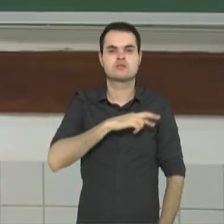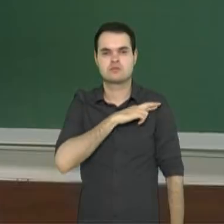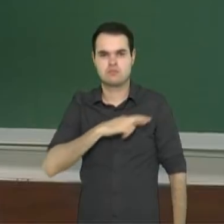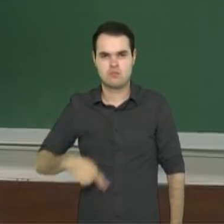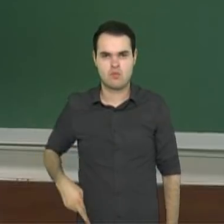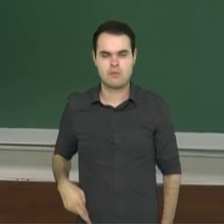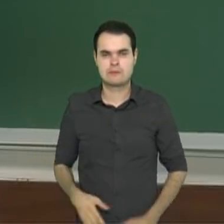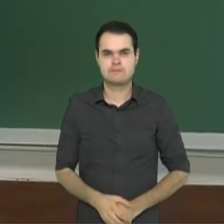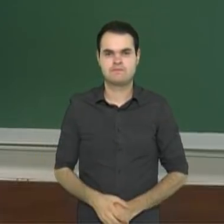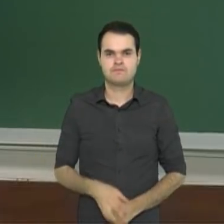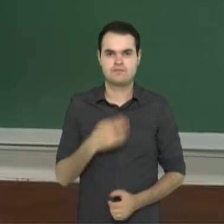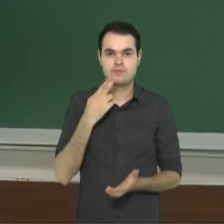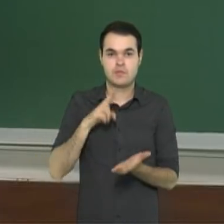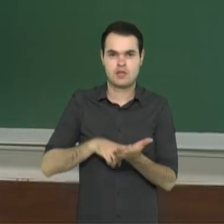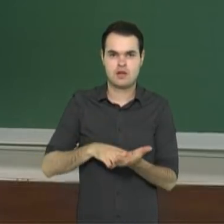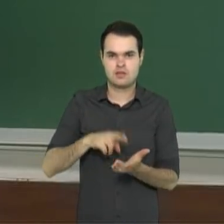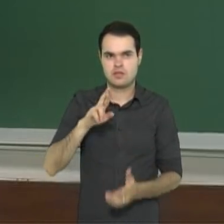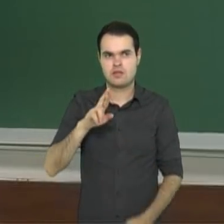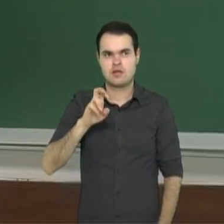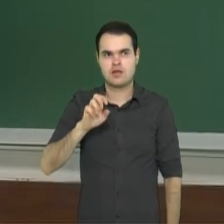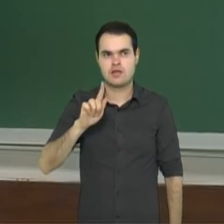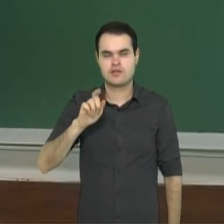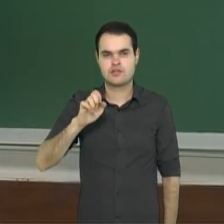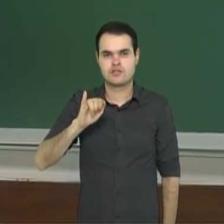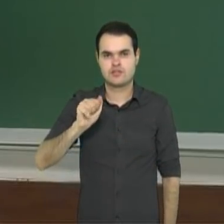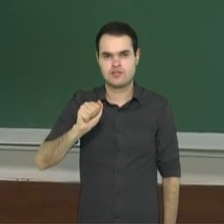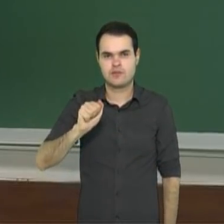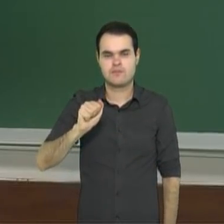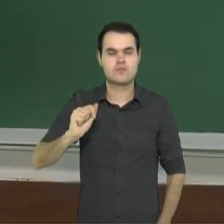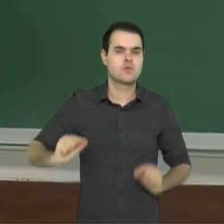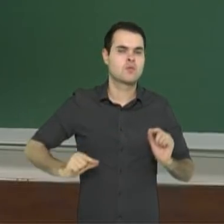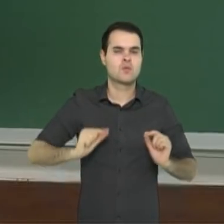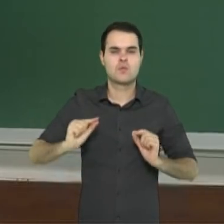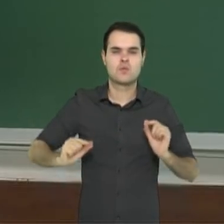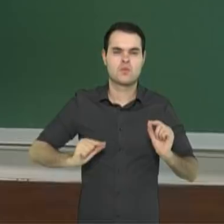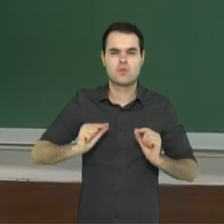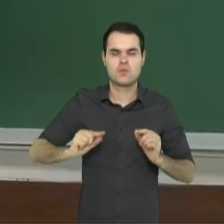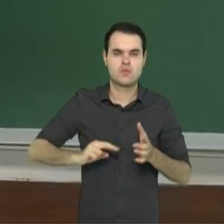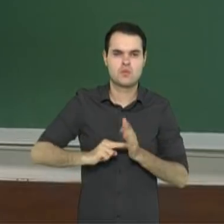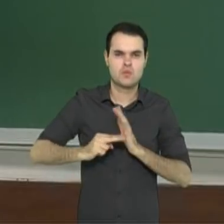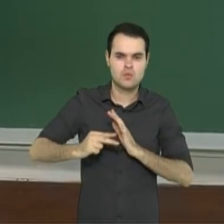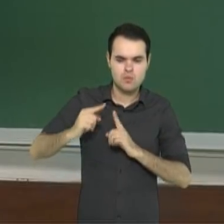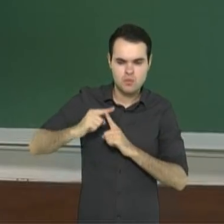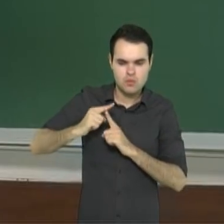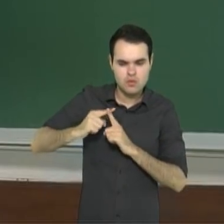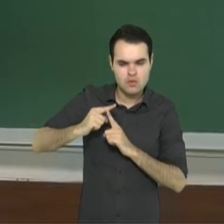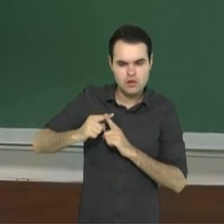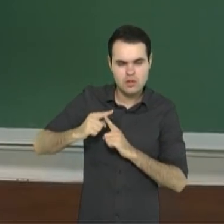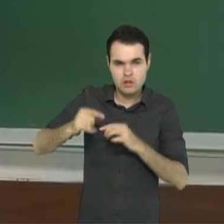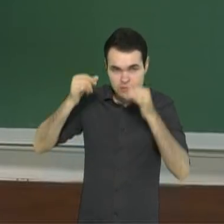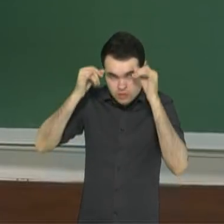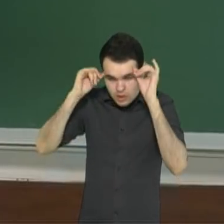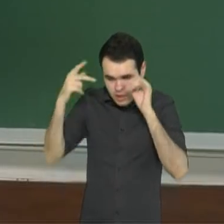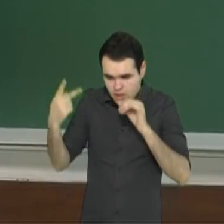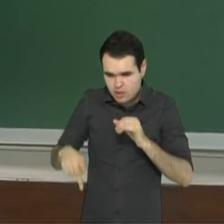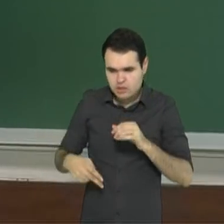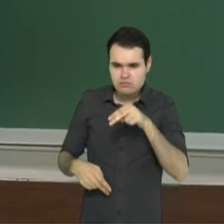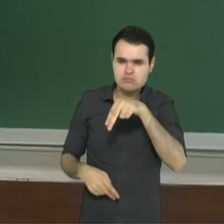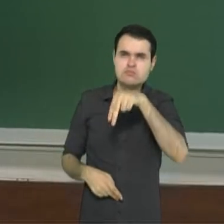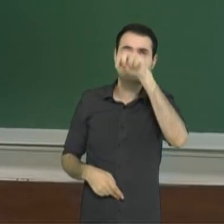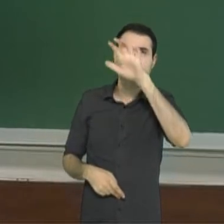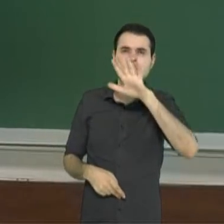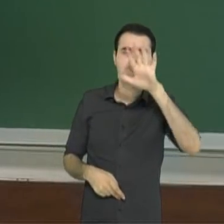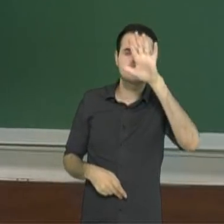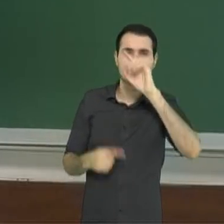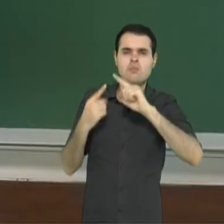A Carta Régia, que a professora falou também na outra aula, o porquê que o gado no Nordeste não poderia mais ficar no litoral.